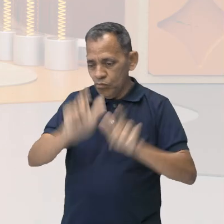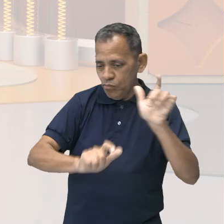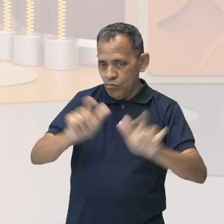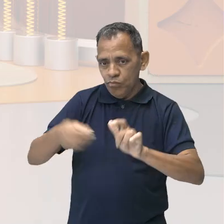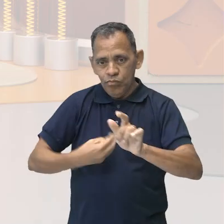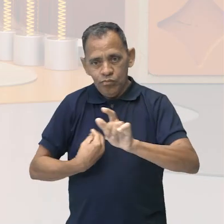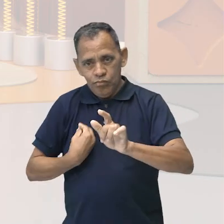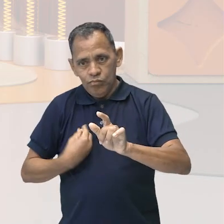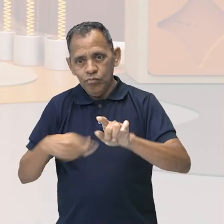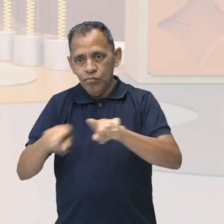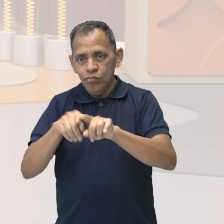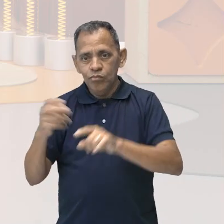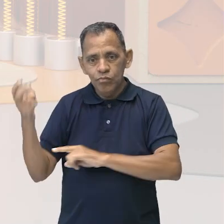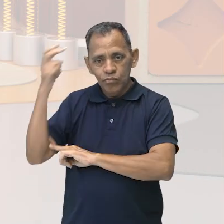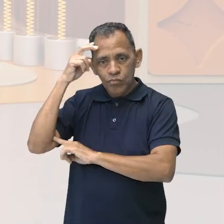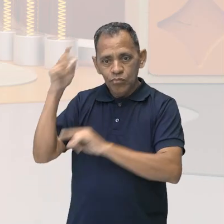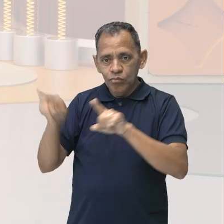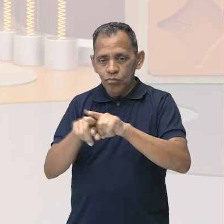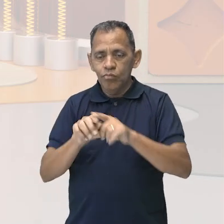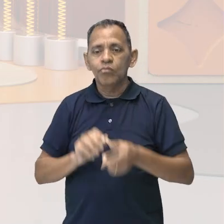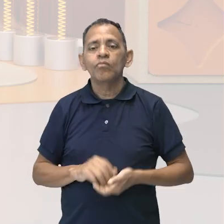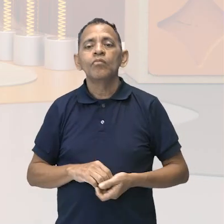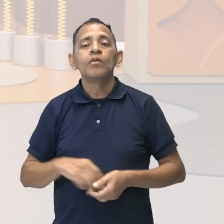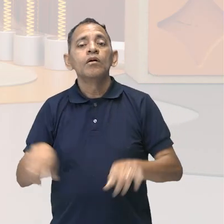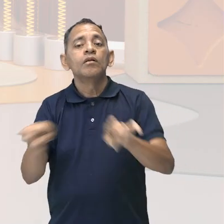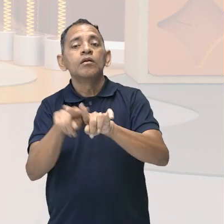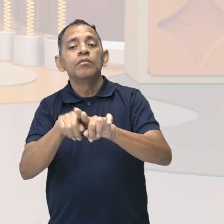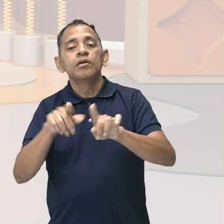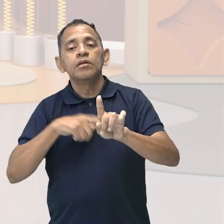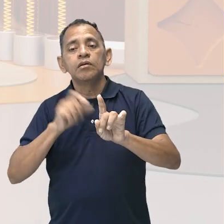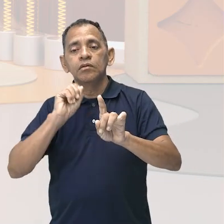como cultural. Além, é claro, de